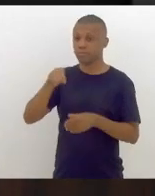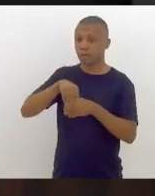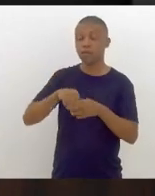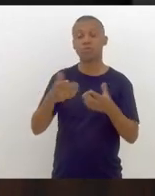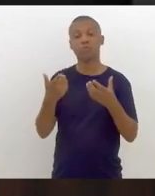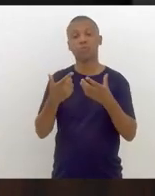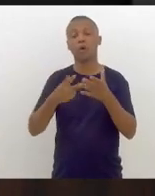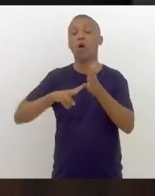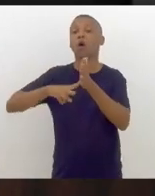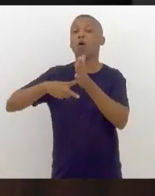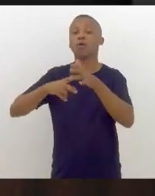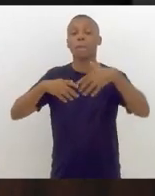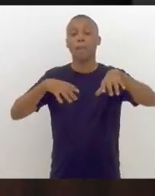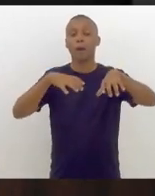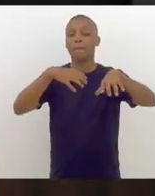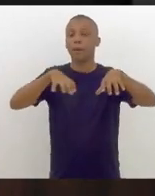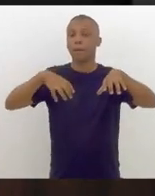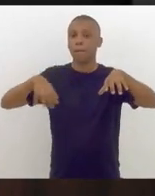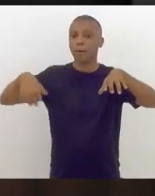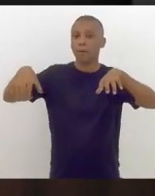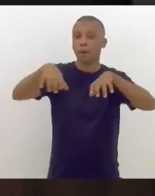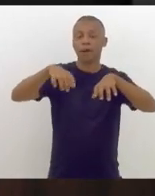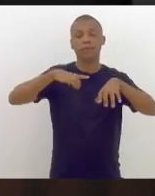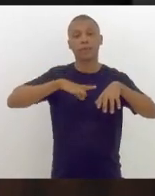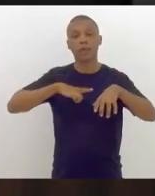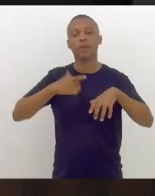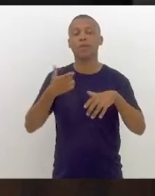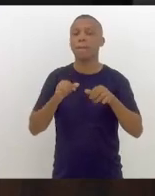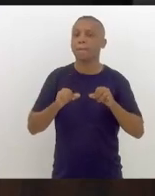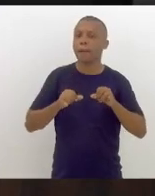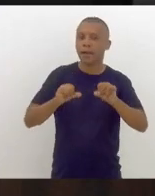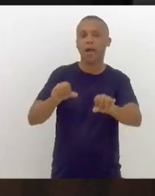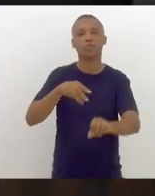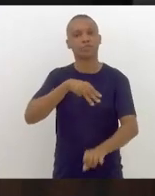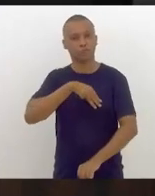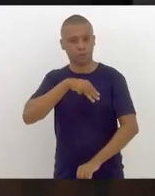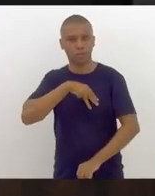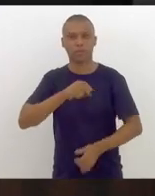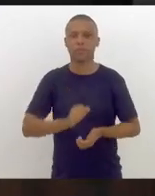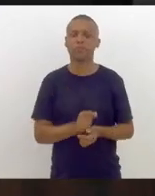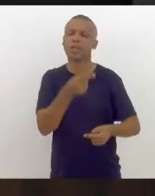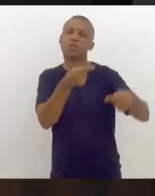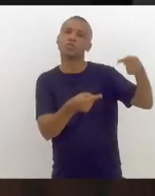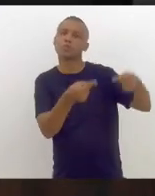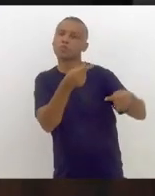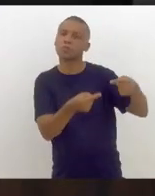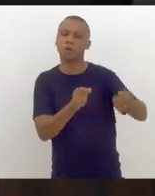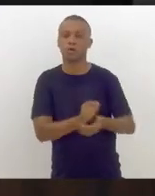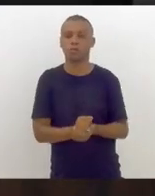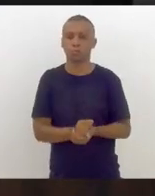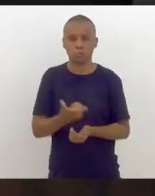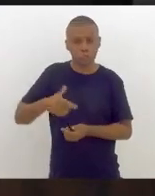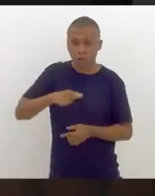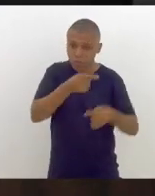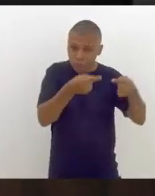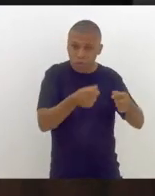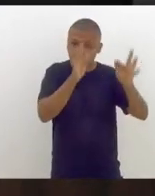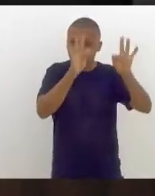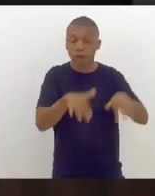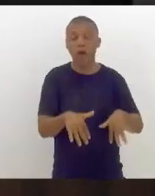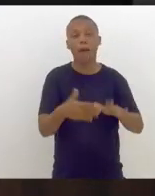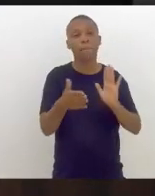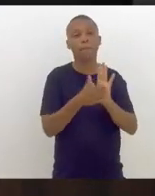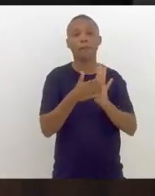que integram Mercadão de Madureira município do Rio de Janeiro em discussão uma avenida Queira discutir encerrada discussão